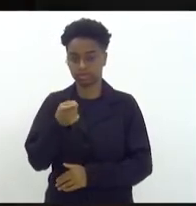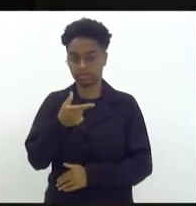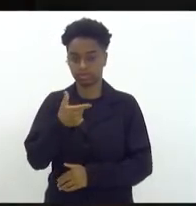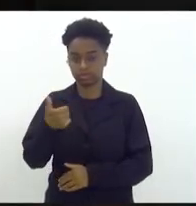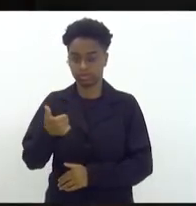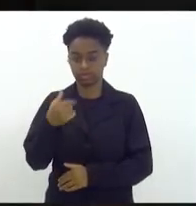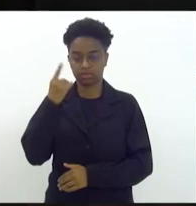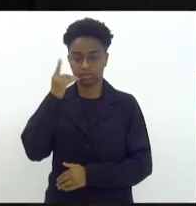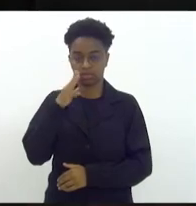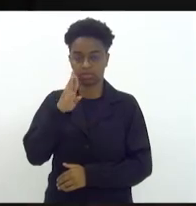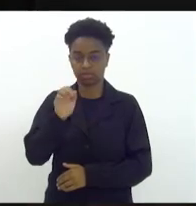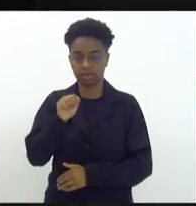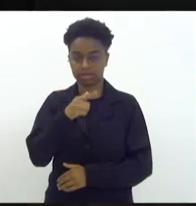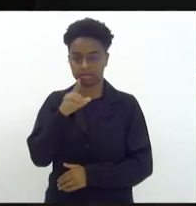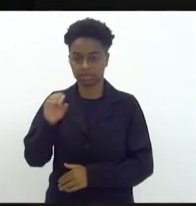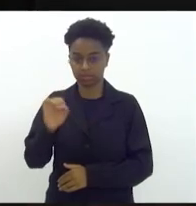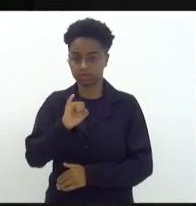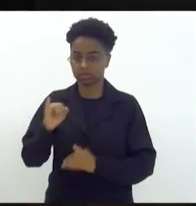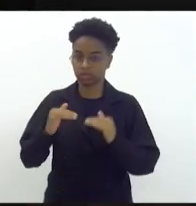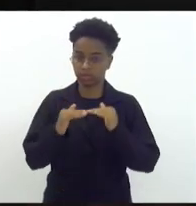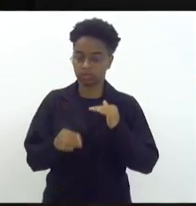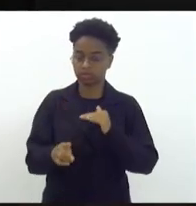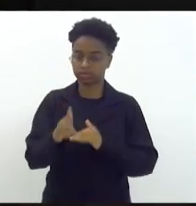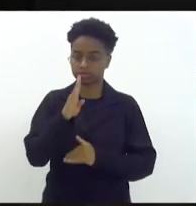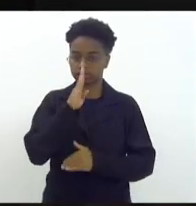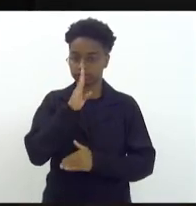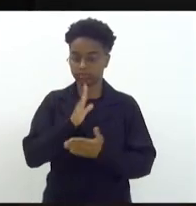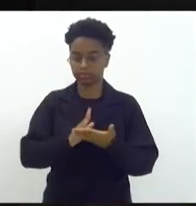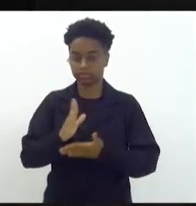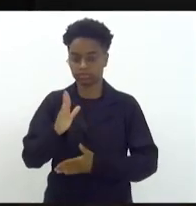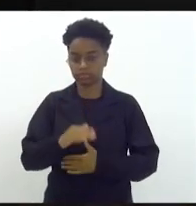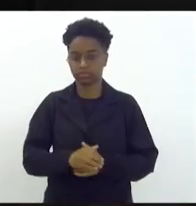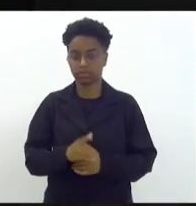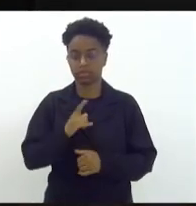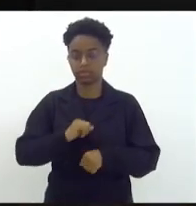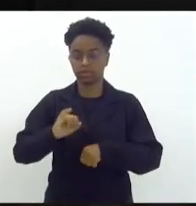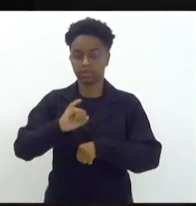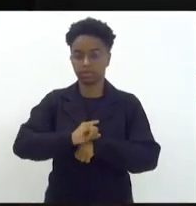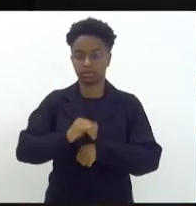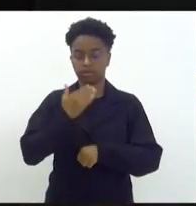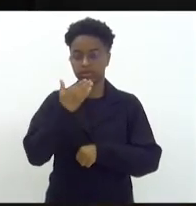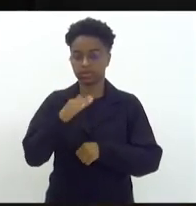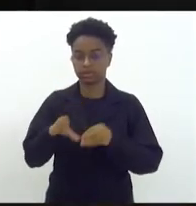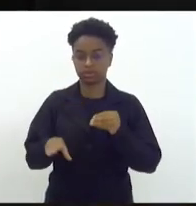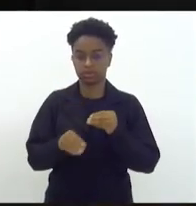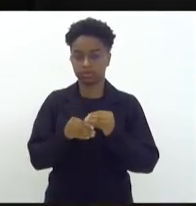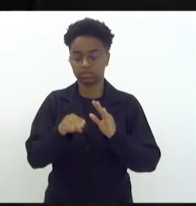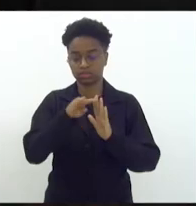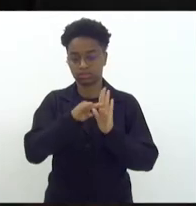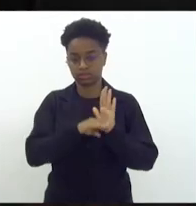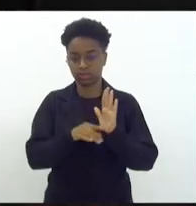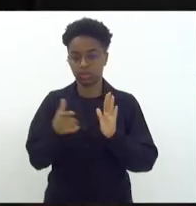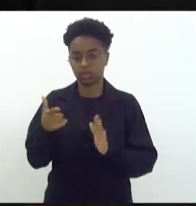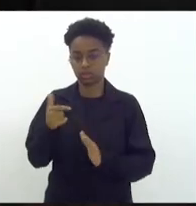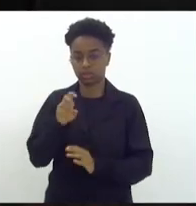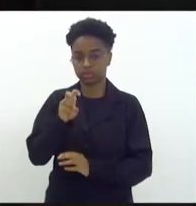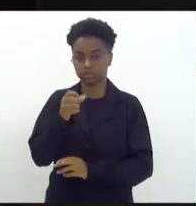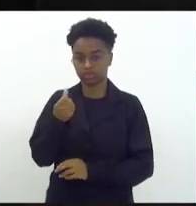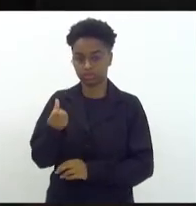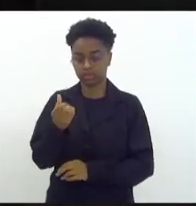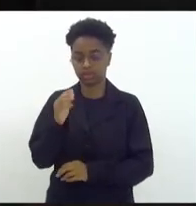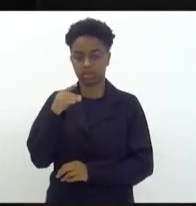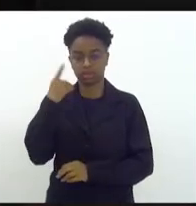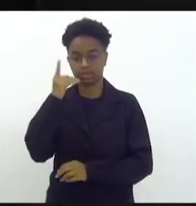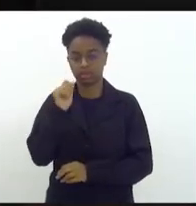Brazão. Senhores que aprovam, permaneçam como estão. Aprovado. Há sobre a mesa requerimento de inclusão na ordem do dia do projeto 1256 do deputado